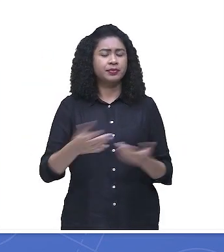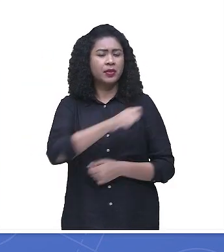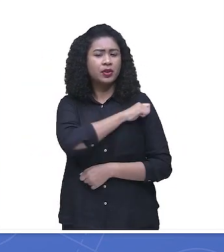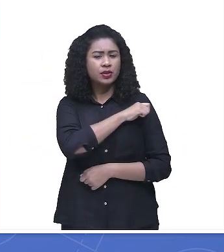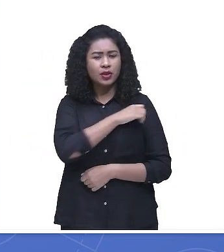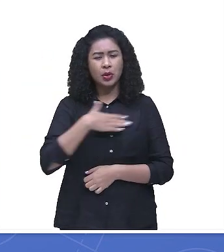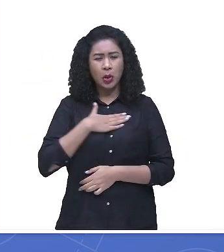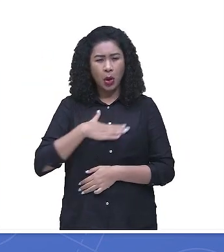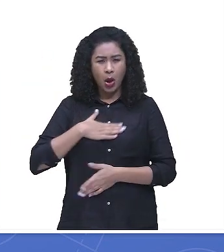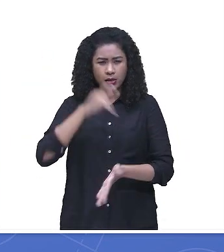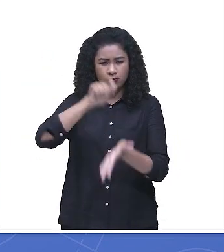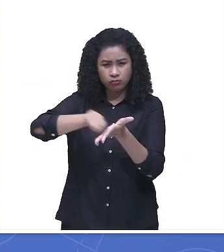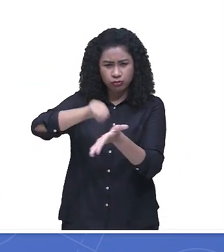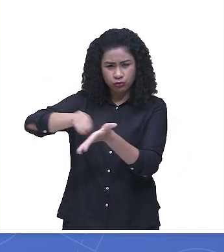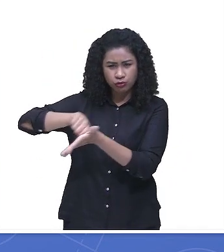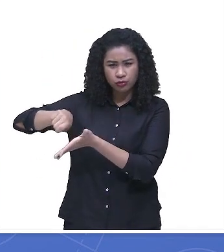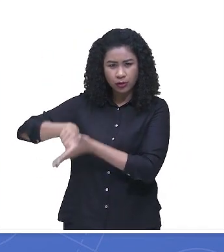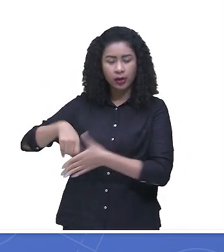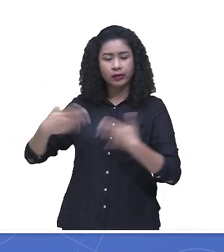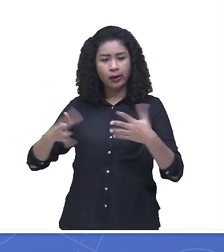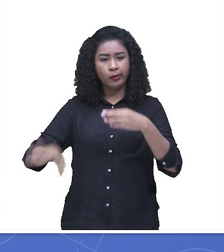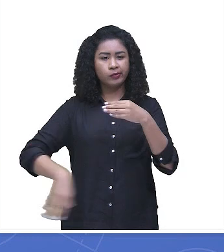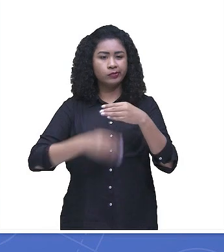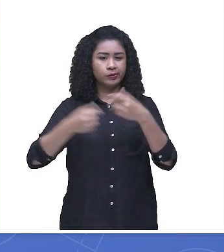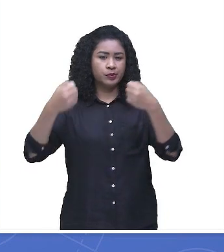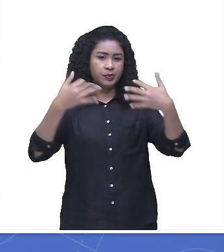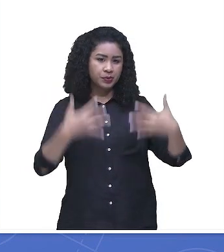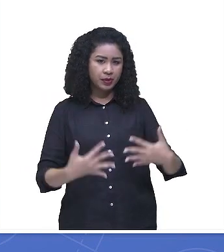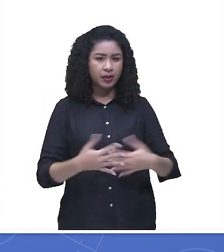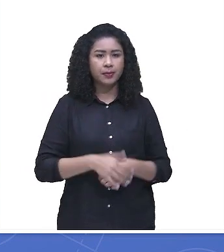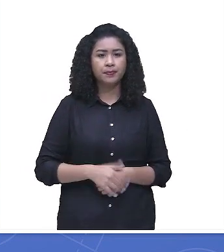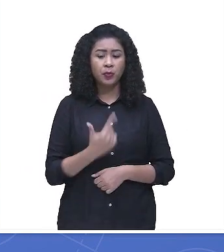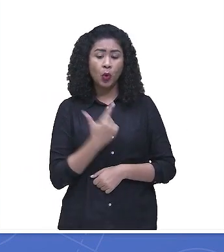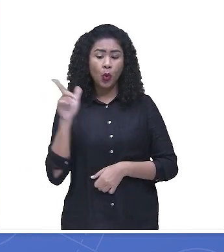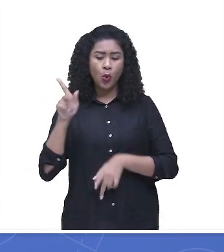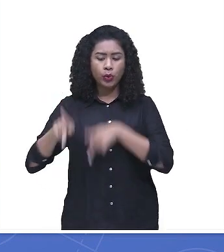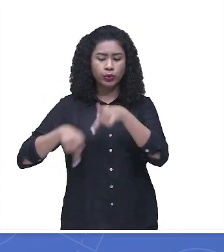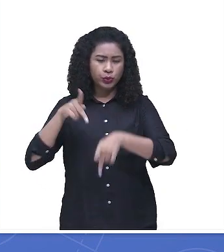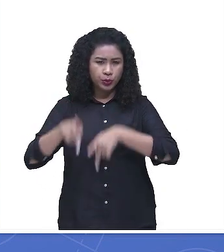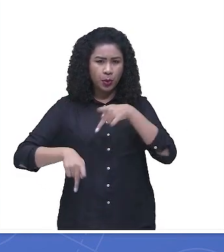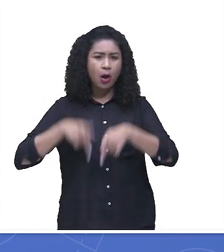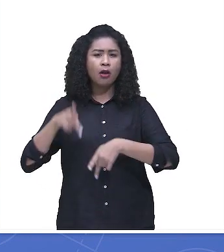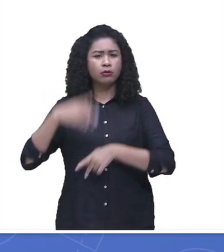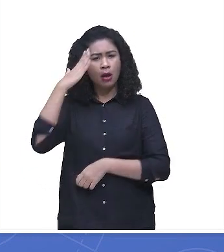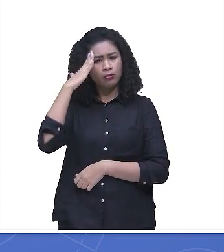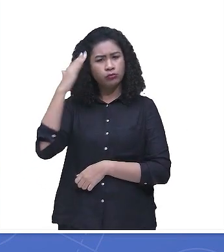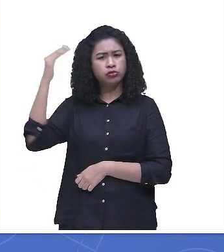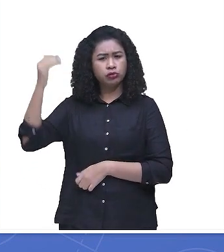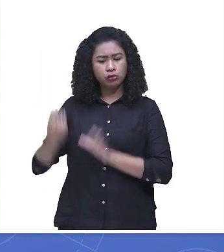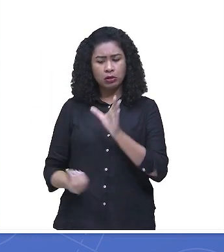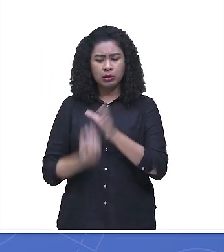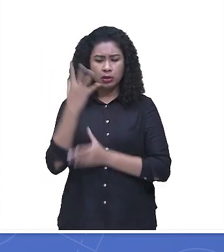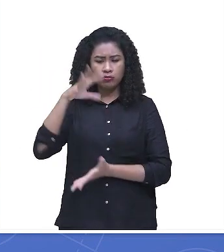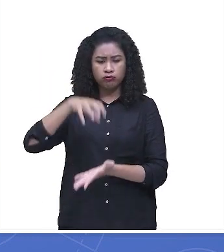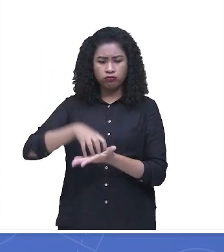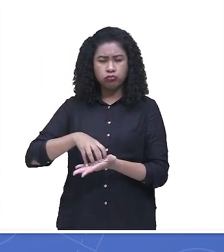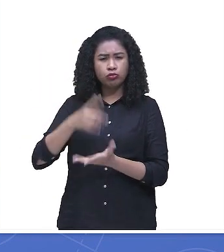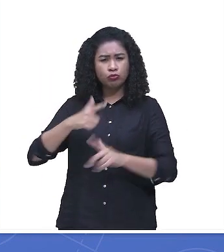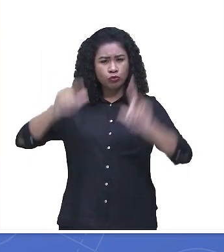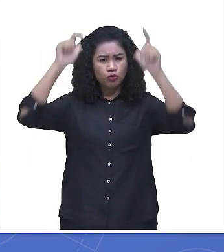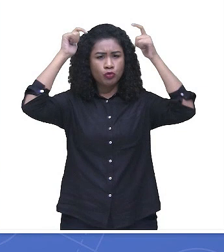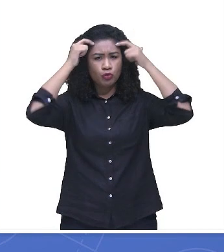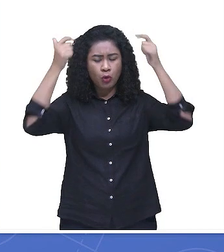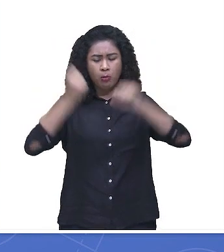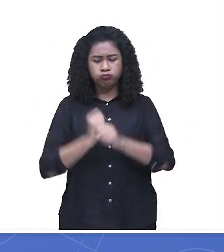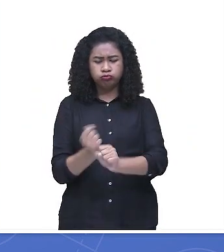anotar o comentário, os outros povos que são conhecidos por terem formado impérios territorialmente grandes e prósperos, ainda que num